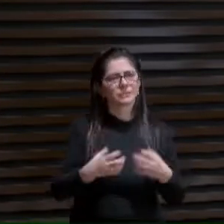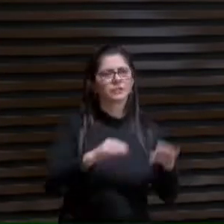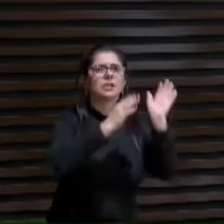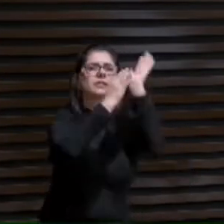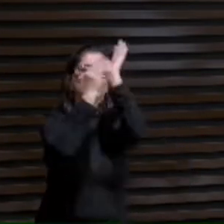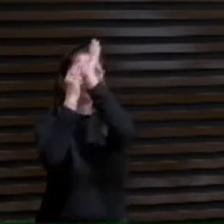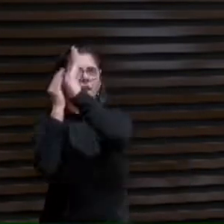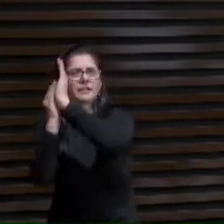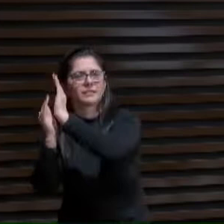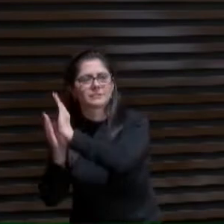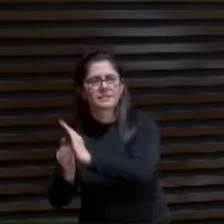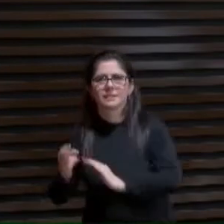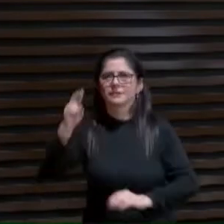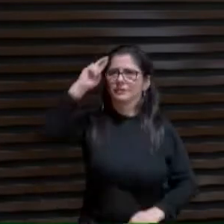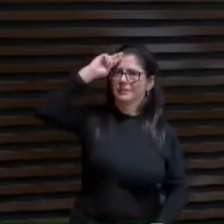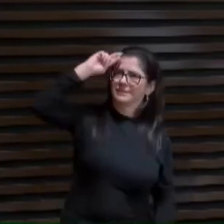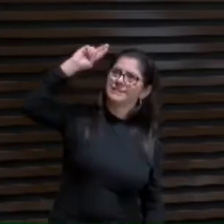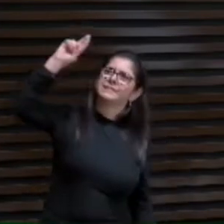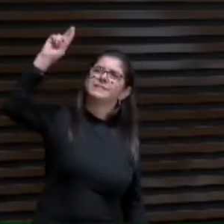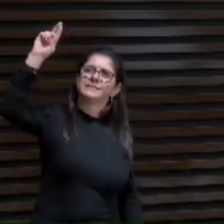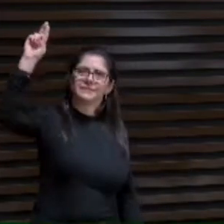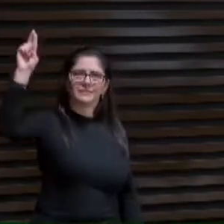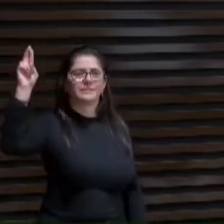vamos louvar ao Senhor.